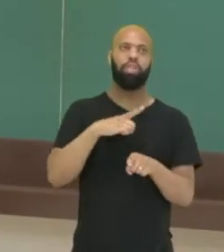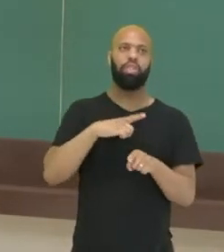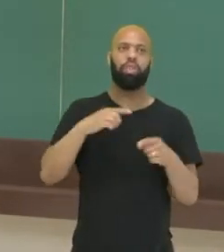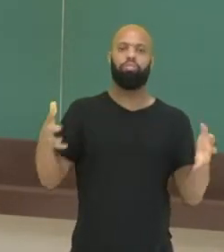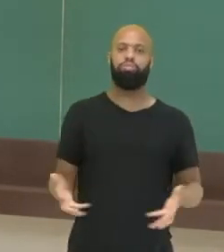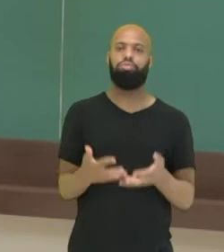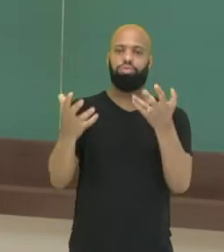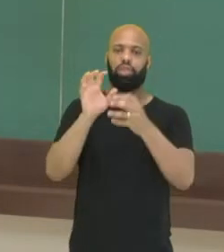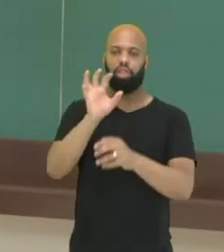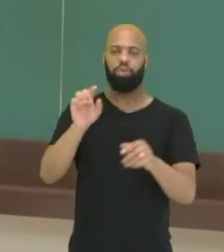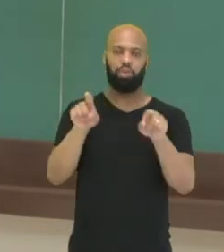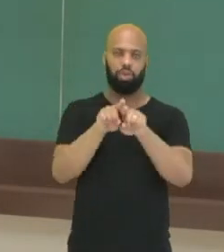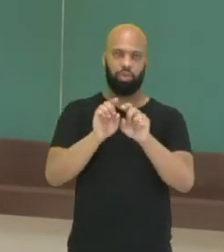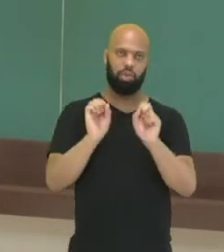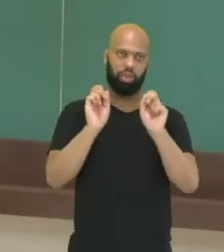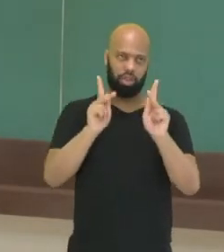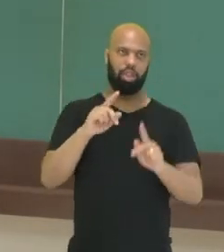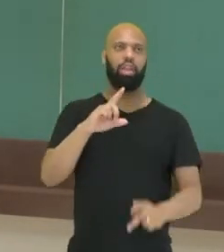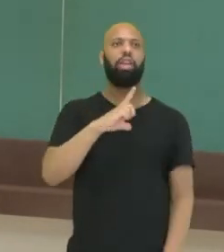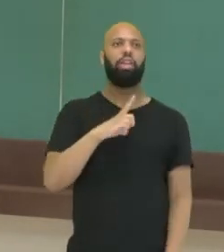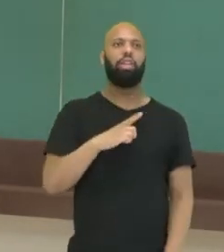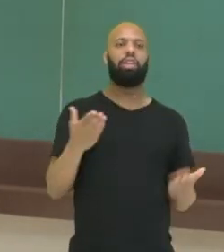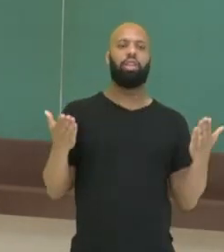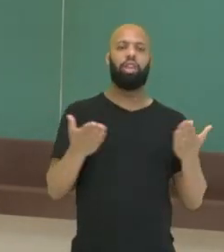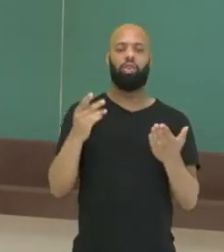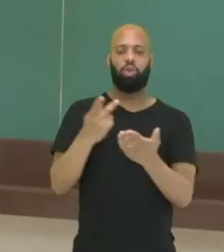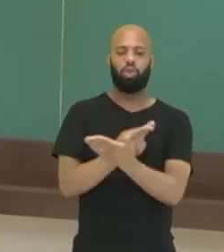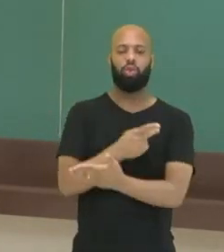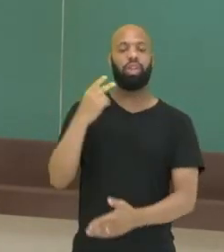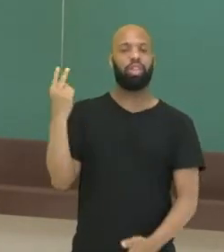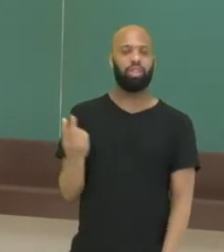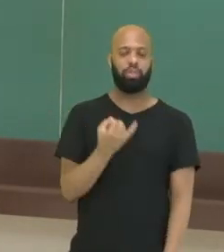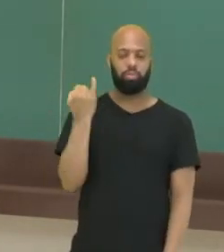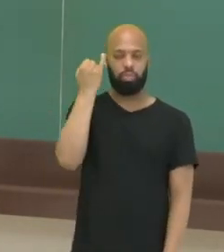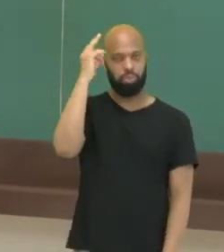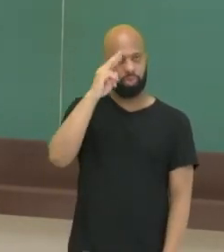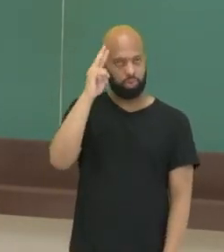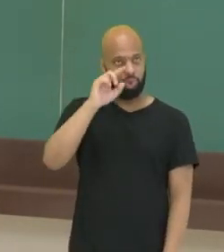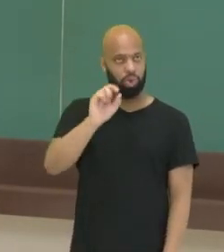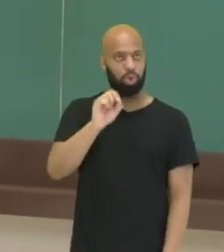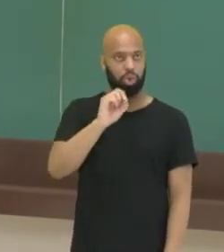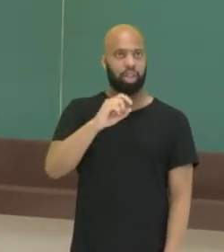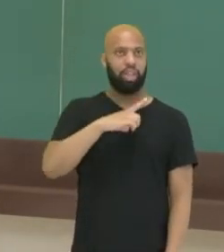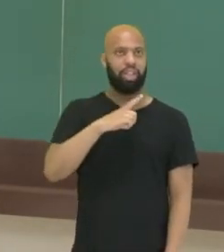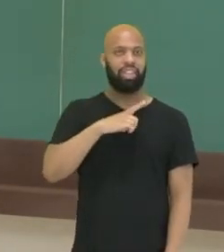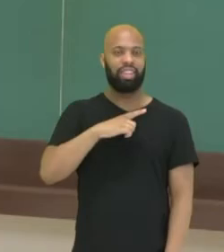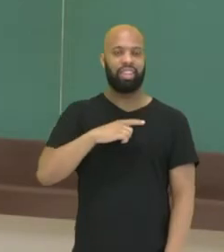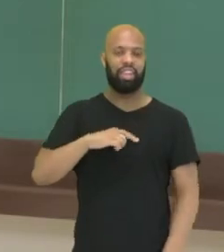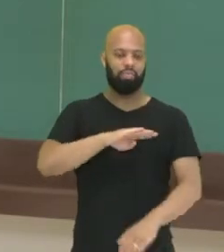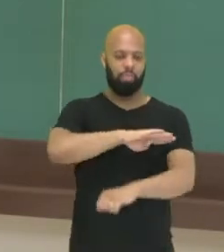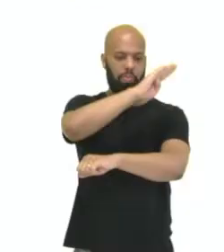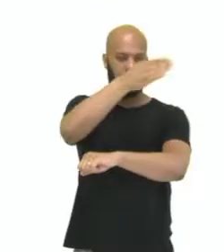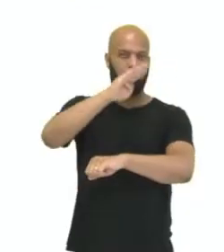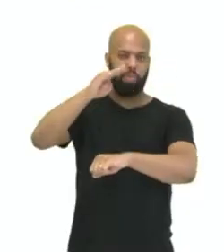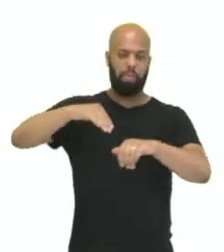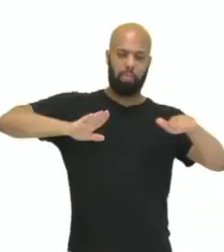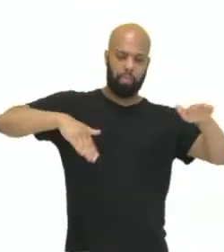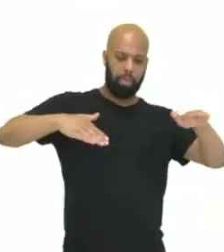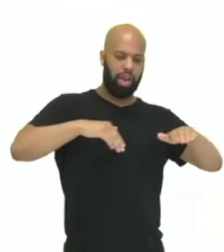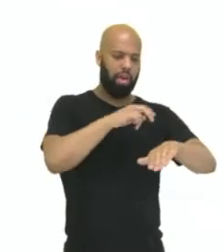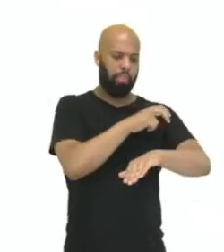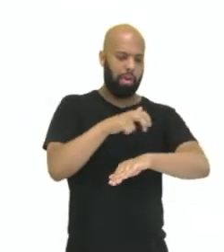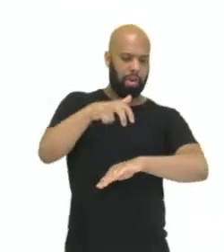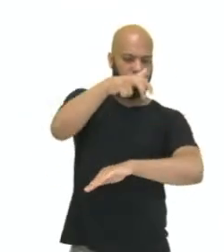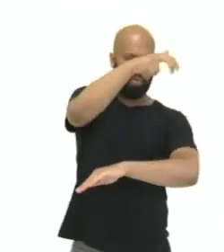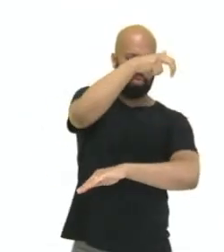para essa ocupação. Nós temos como um fato histórico importante a subida da Serra do Mar ali pelo padre José